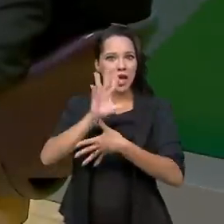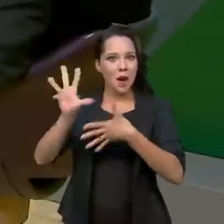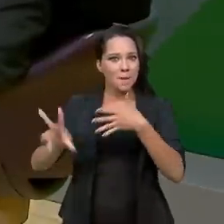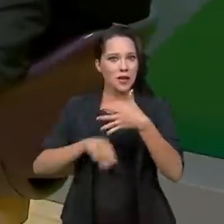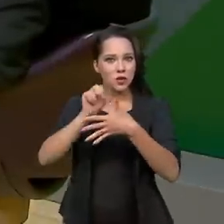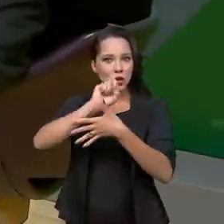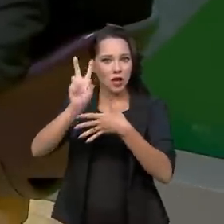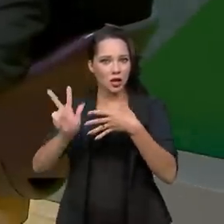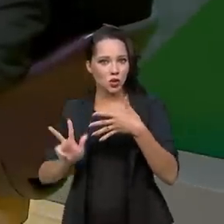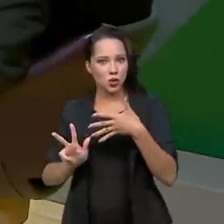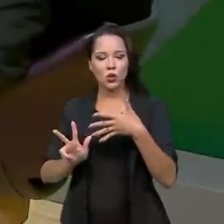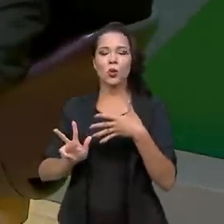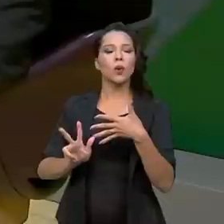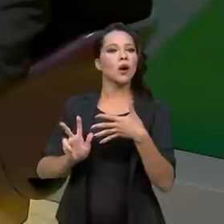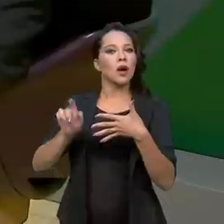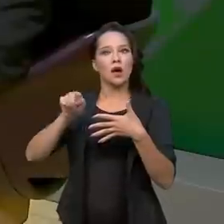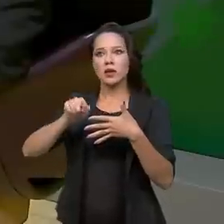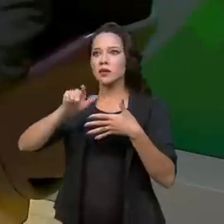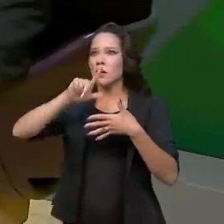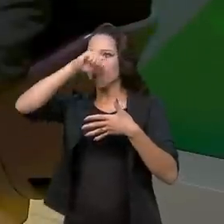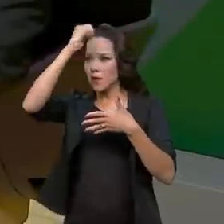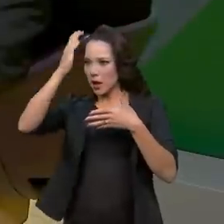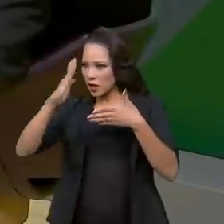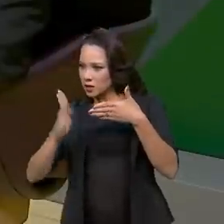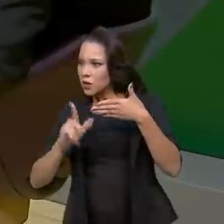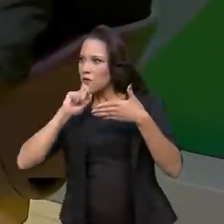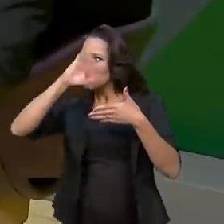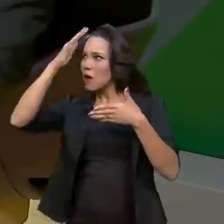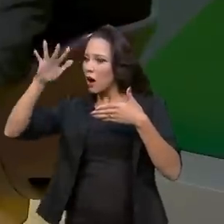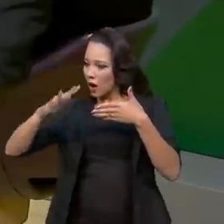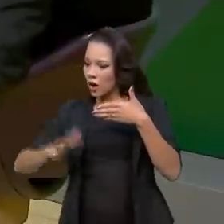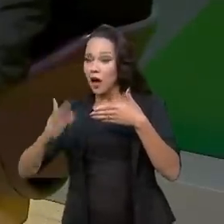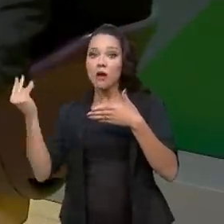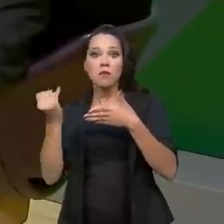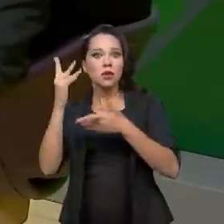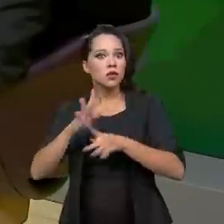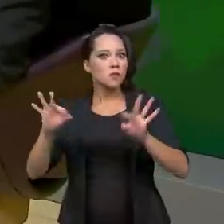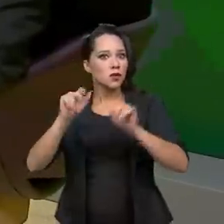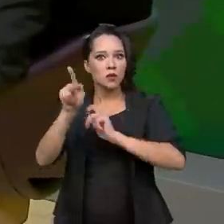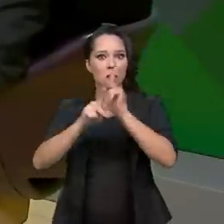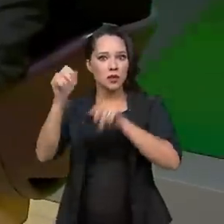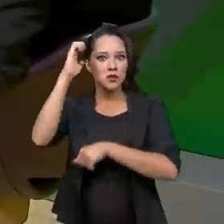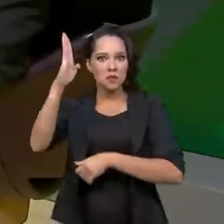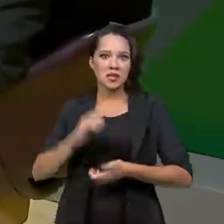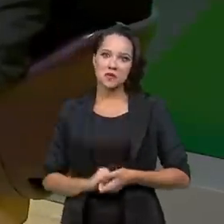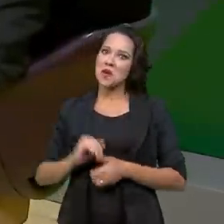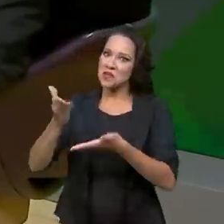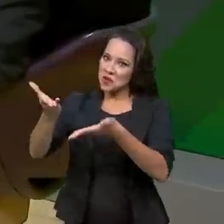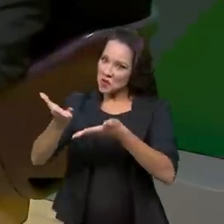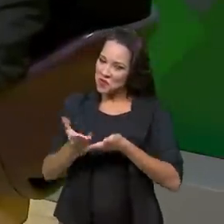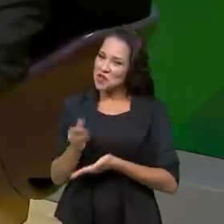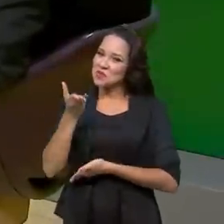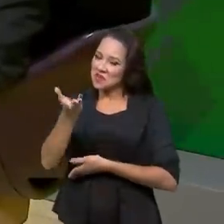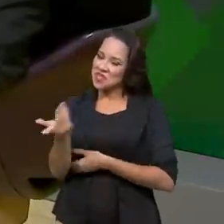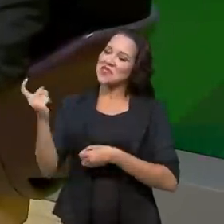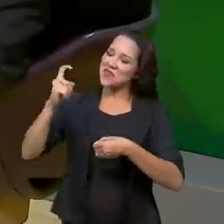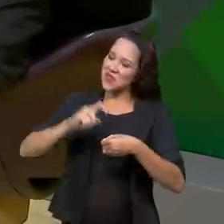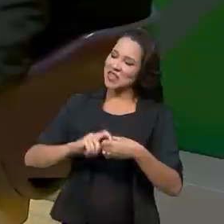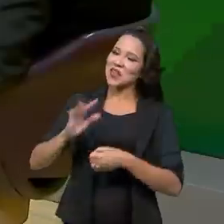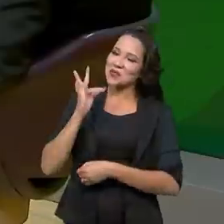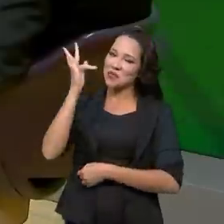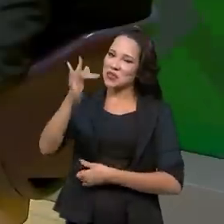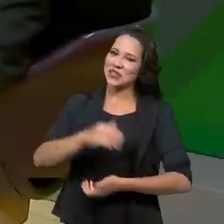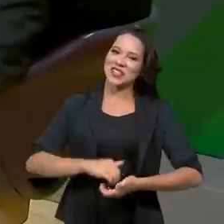Azul e como, né, essa costa brasileira é importante para todos os brasileiros. Bem, já deixo o convite para o senhor regressar aqui numa